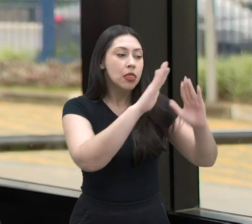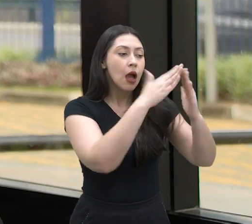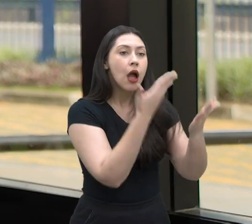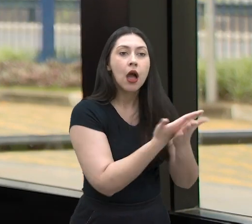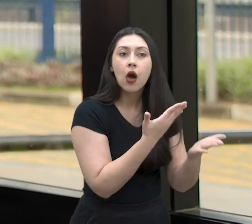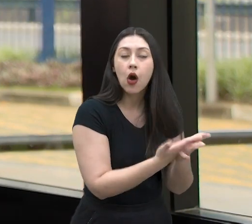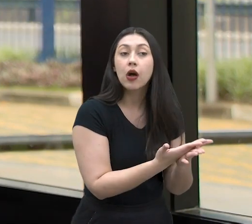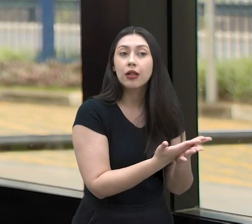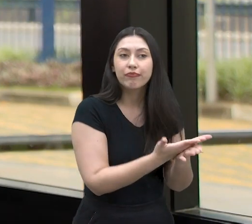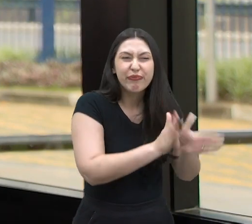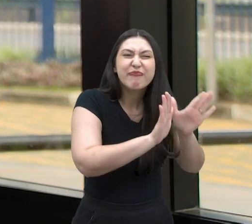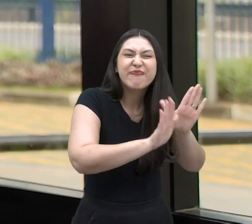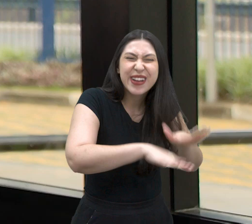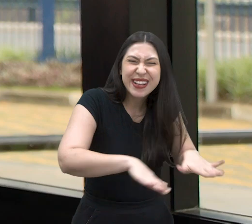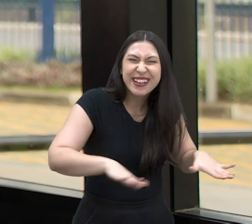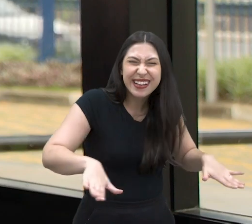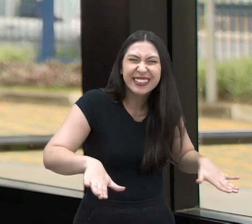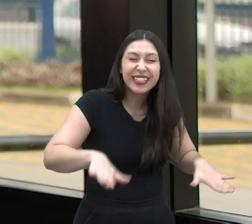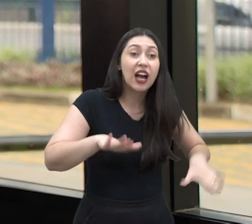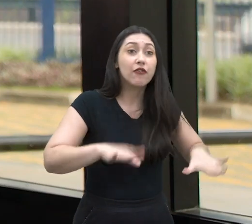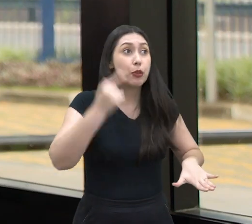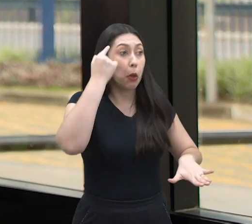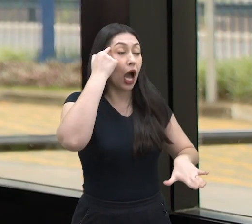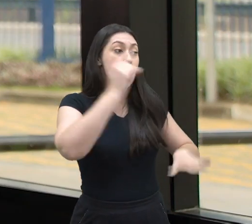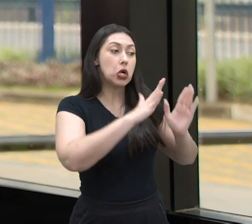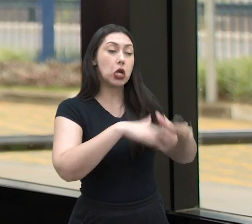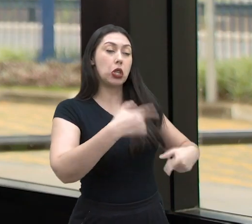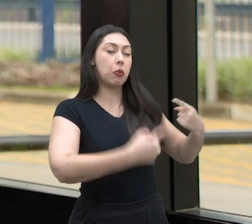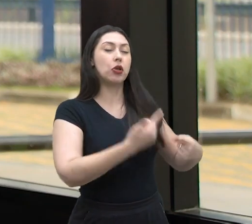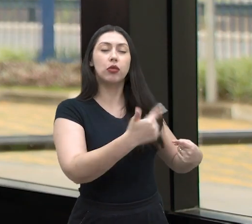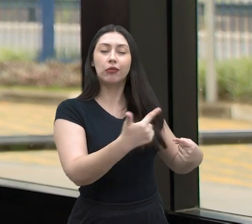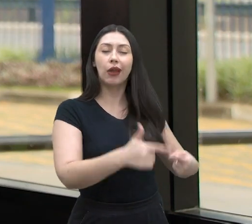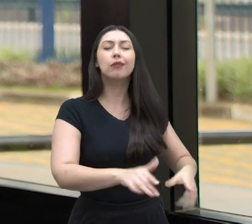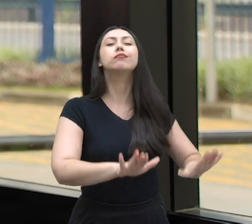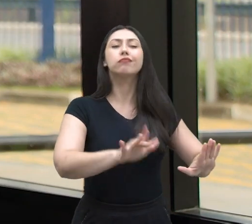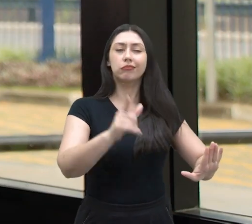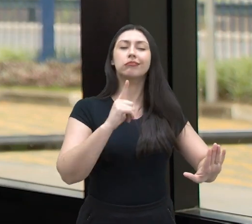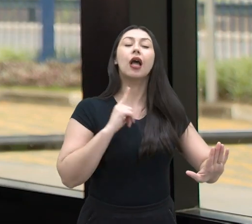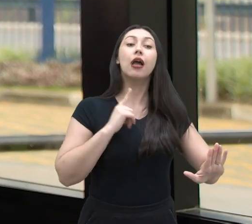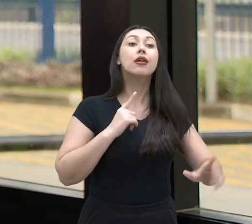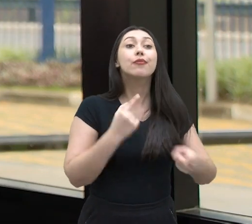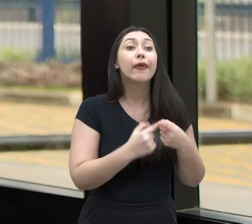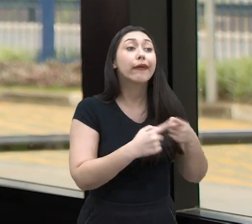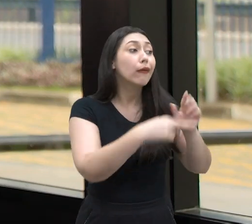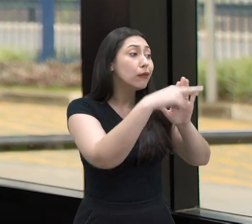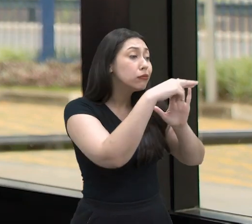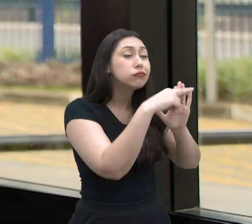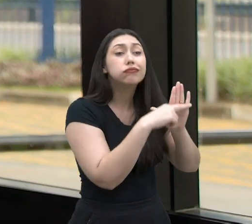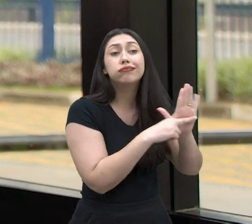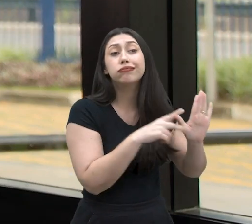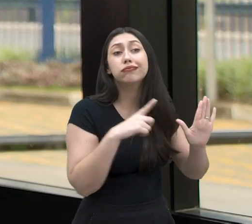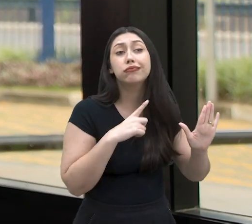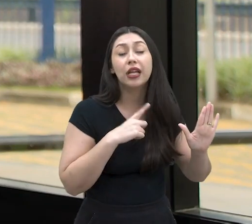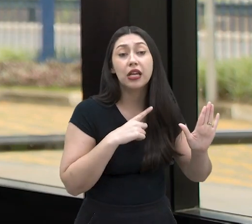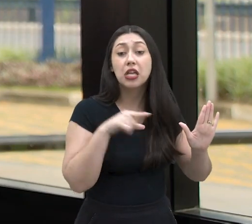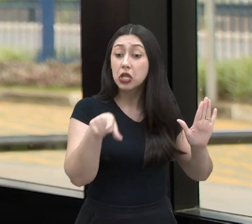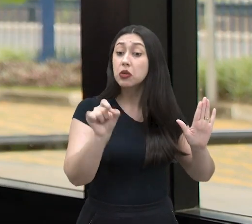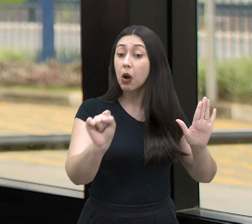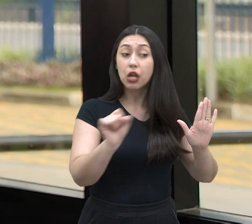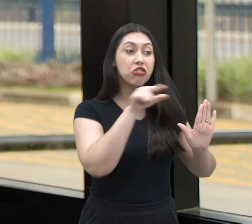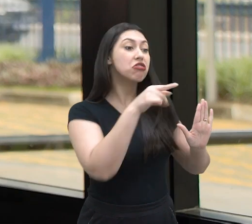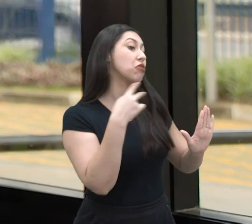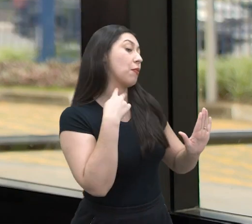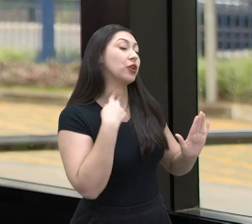Tem também, porque tem regra para criança. Ele pode fazer ou não pode fazer. Então, ele não pode morder, ele não pode empurrar. Por quê? Porque ele tem